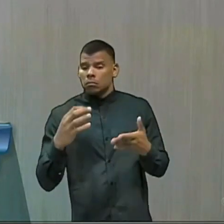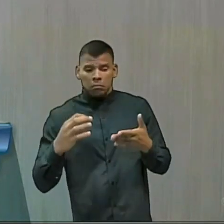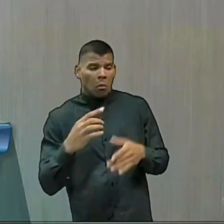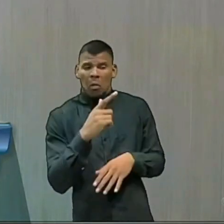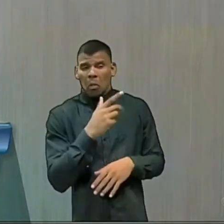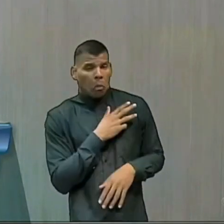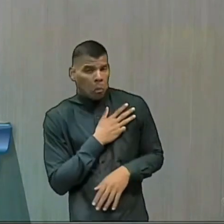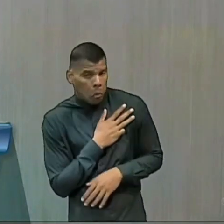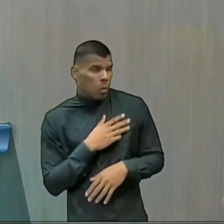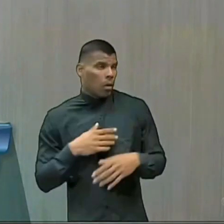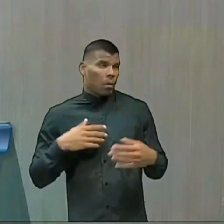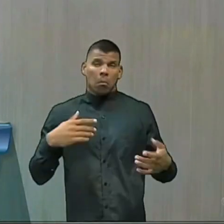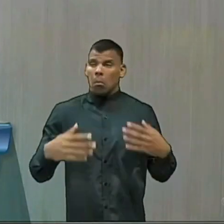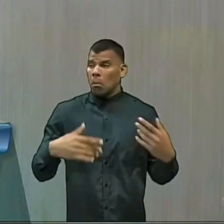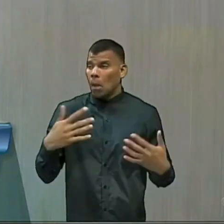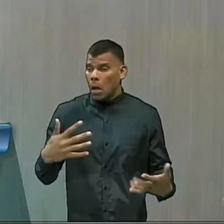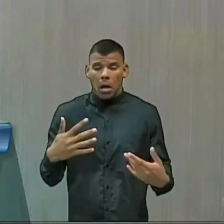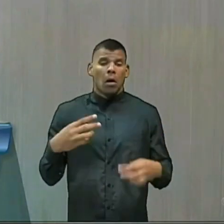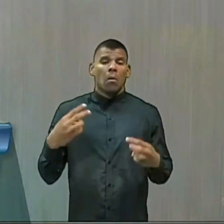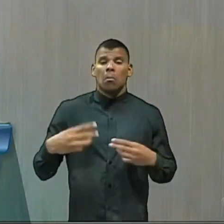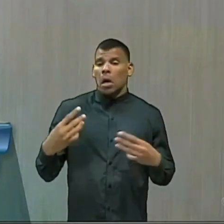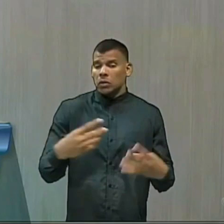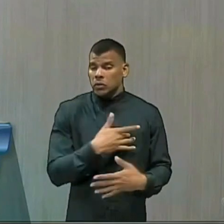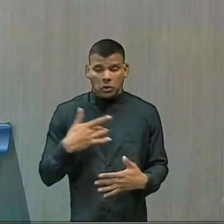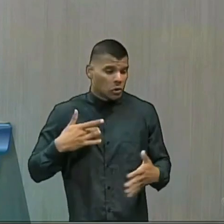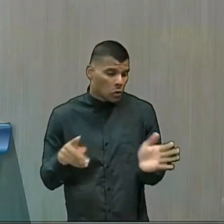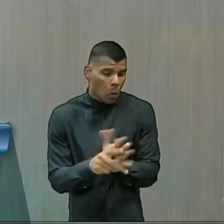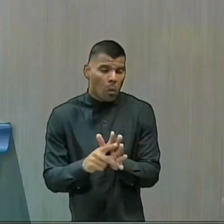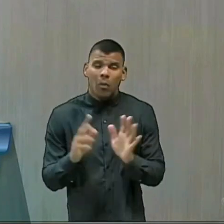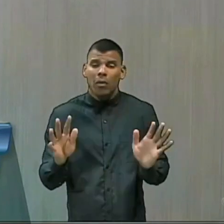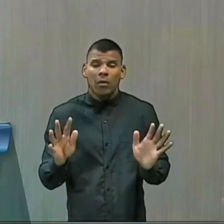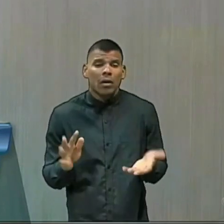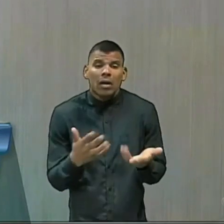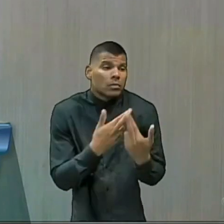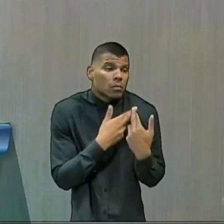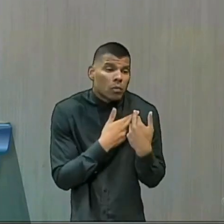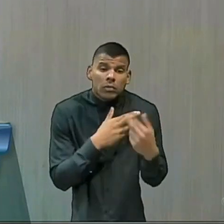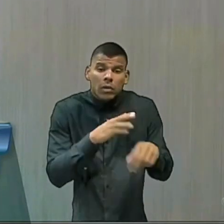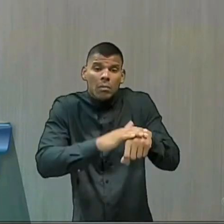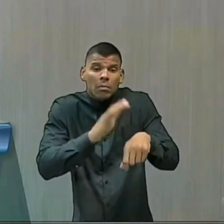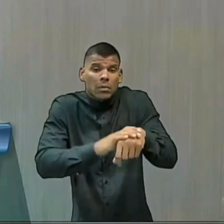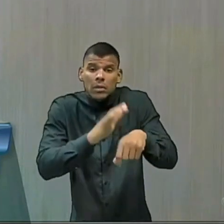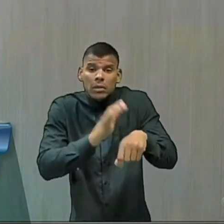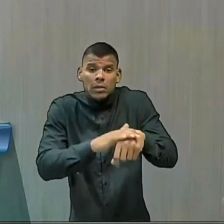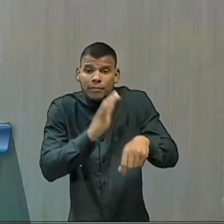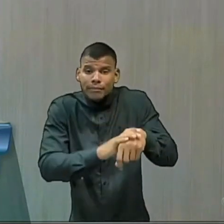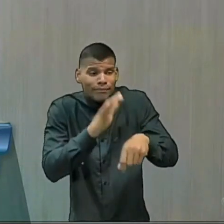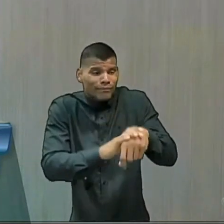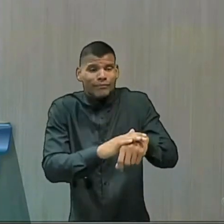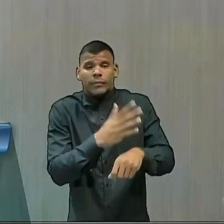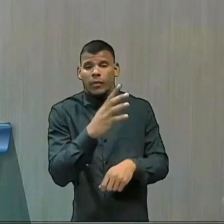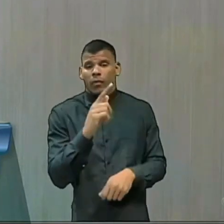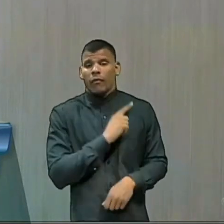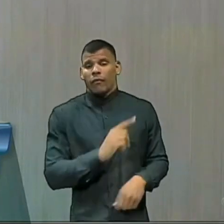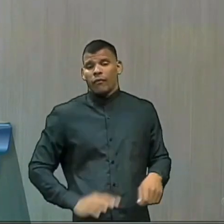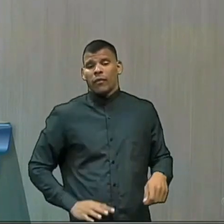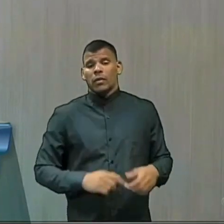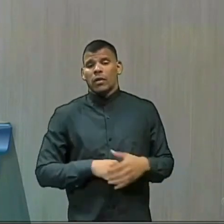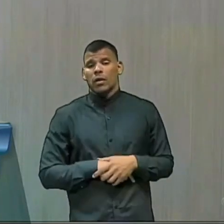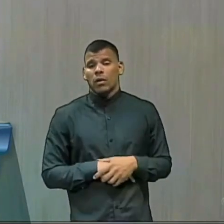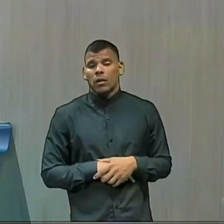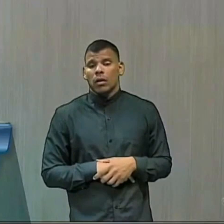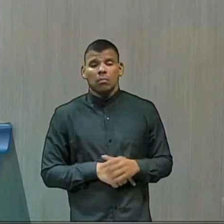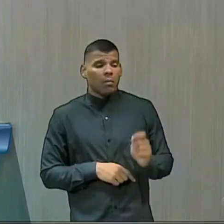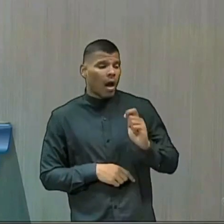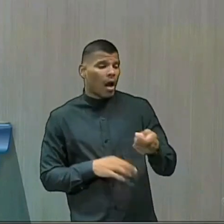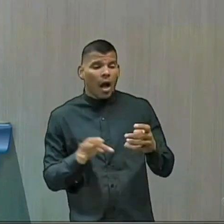presidente Lula, acertou com a ministra de Saúde. É obrigação do governo federal custear